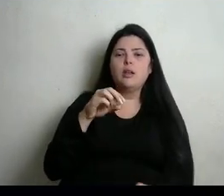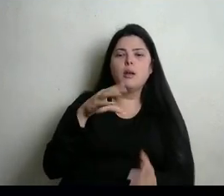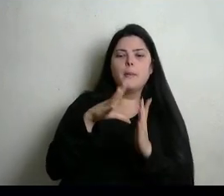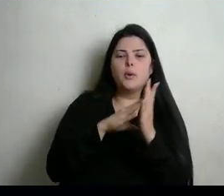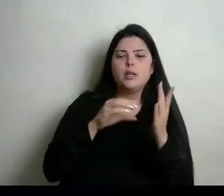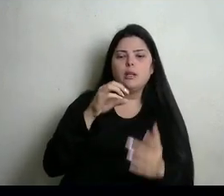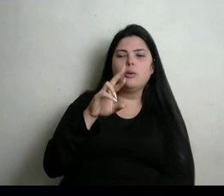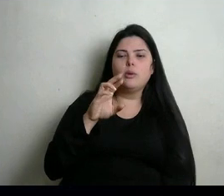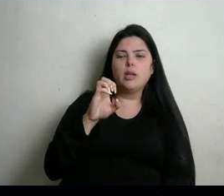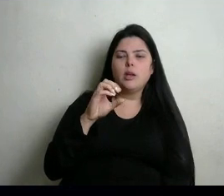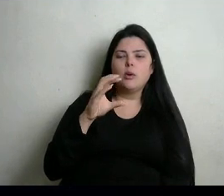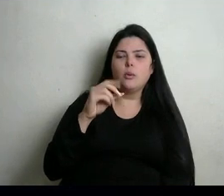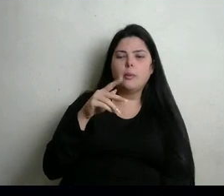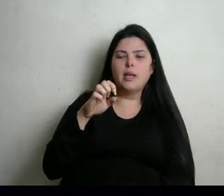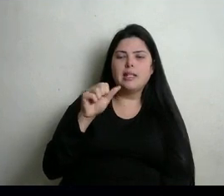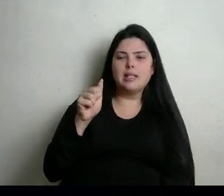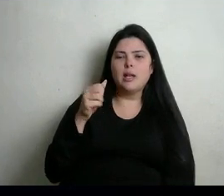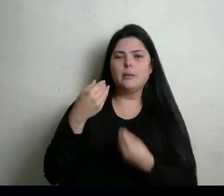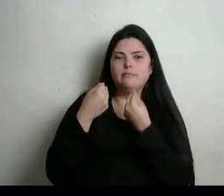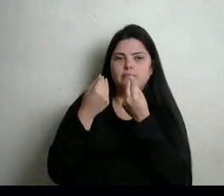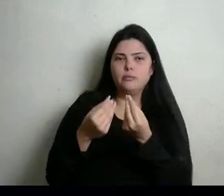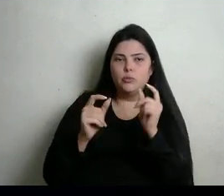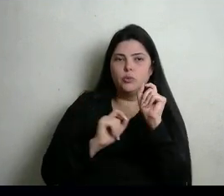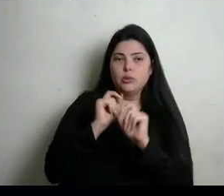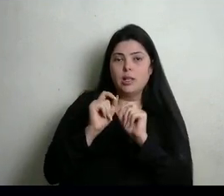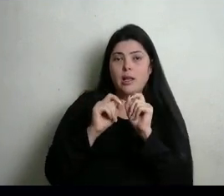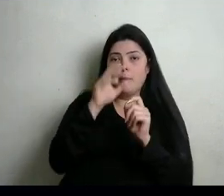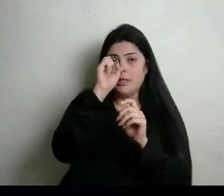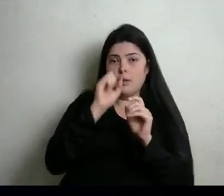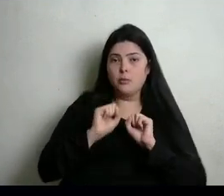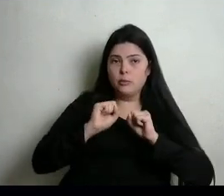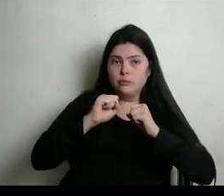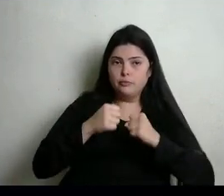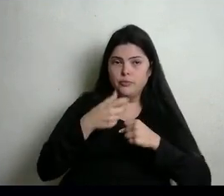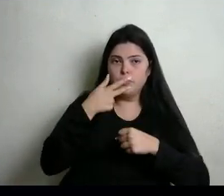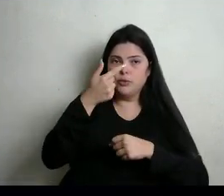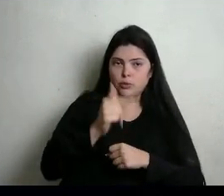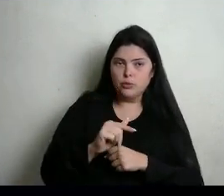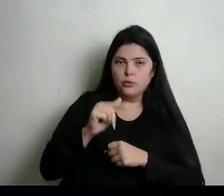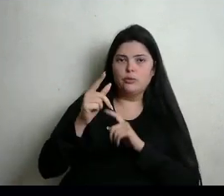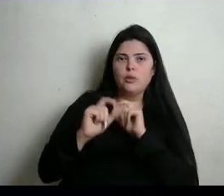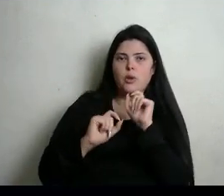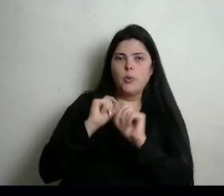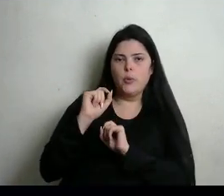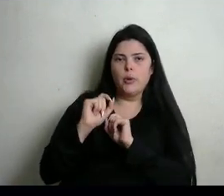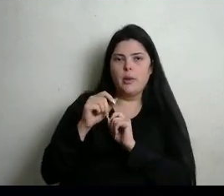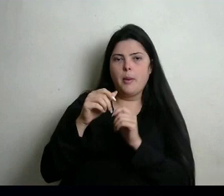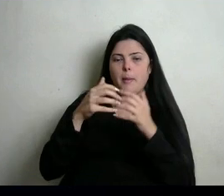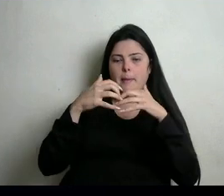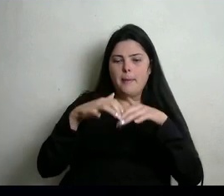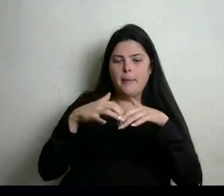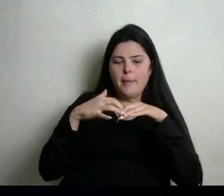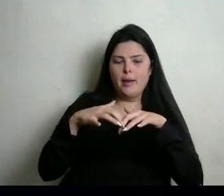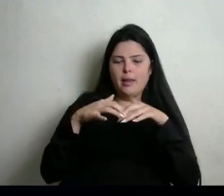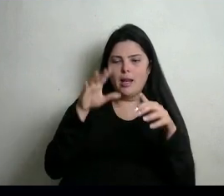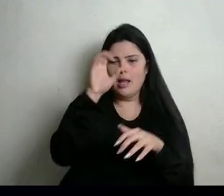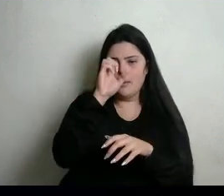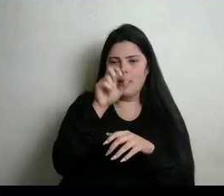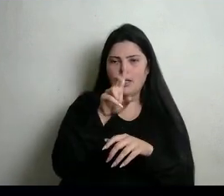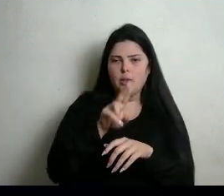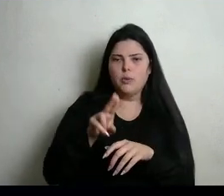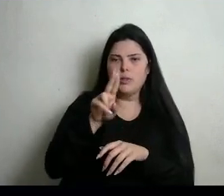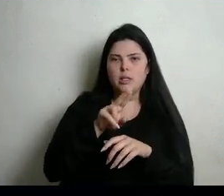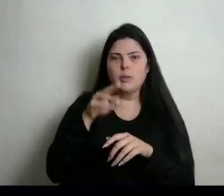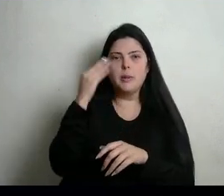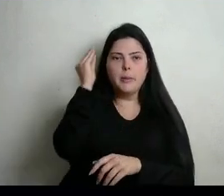reforço? Aprendizado por reforço é uma técnica que permite que uma máquina ela aprenda através de experimentação